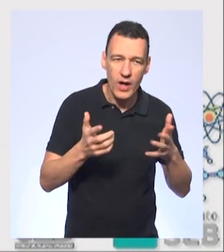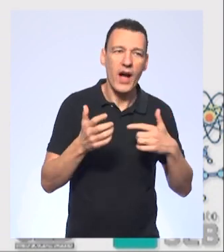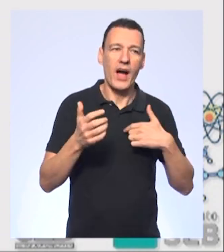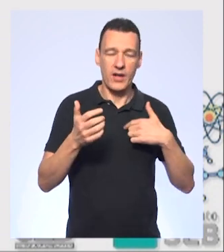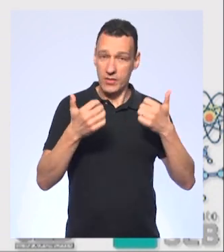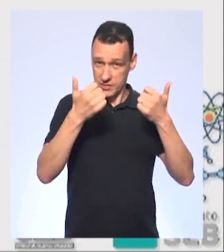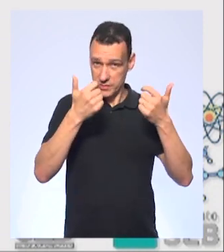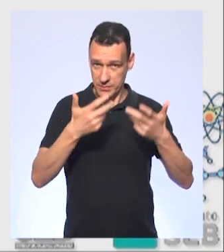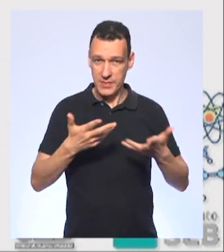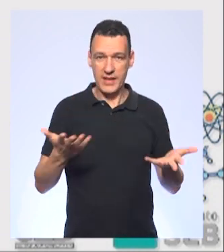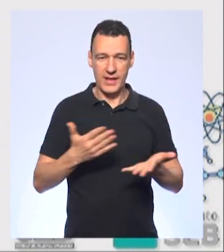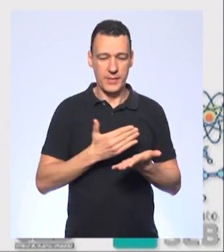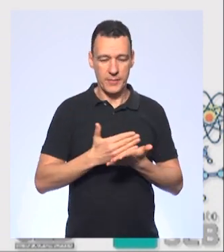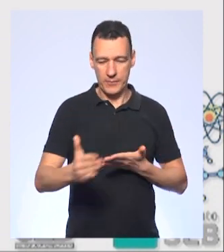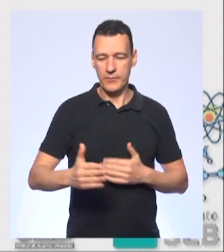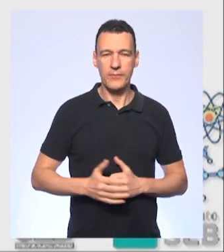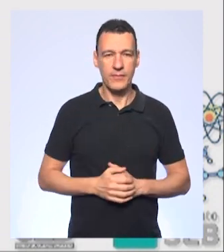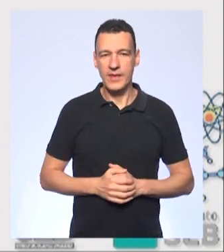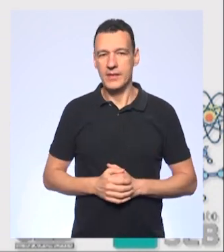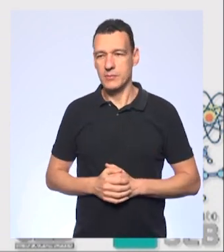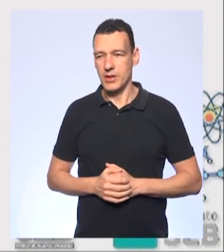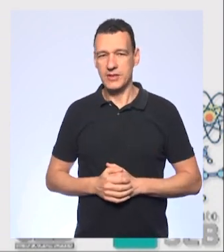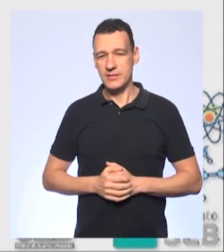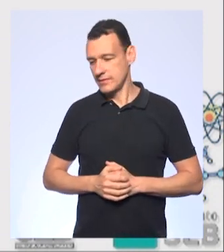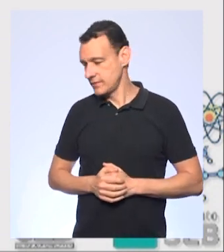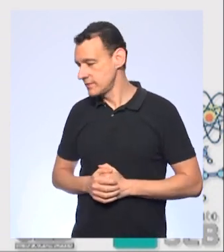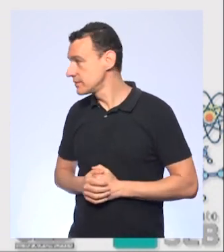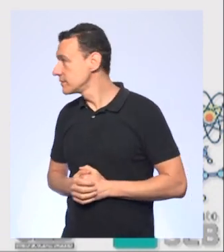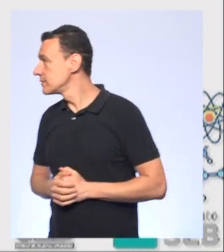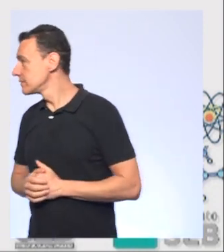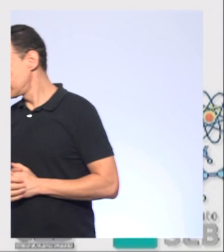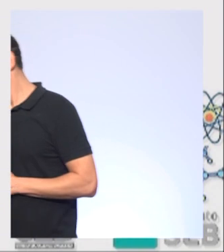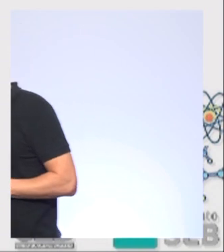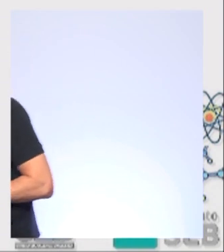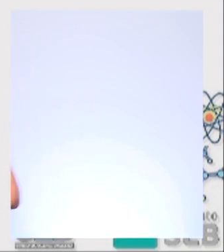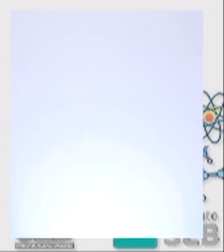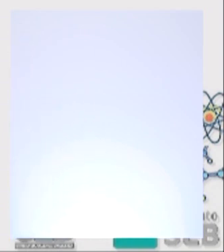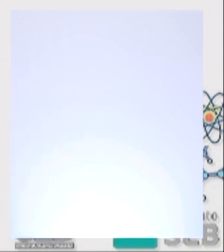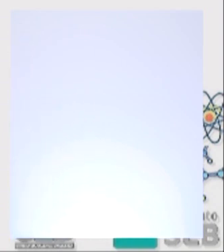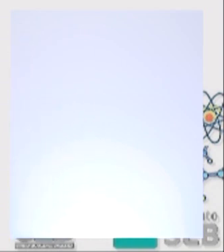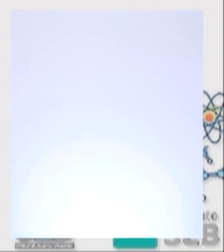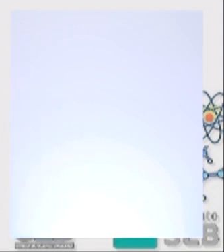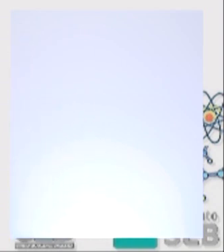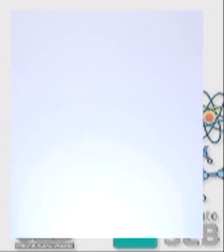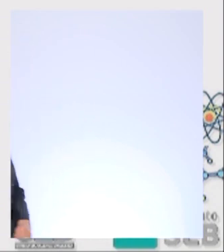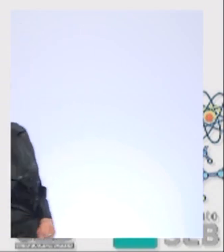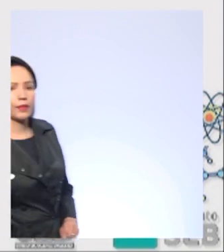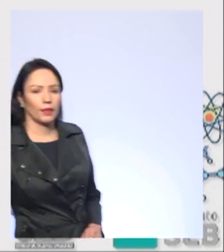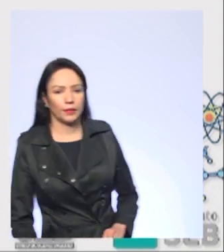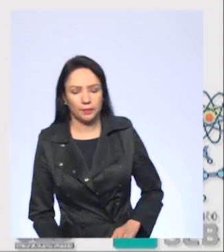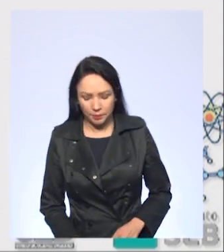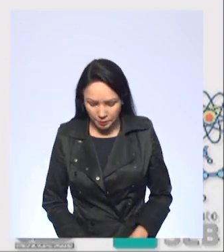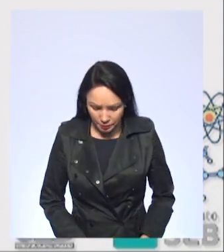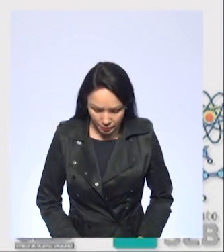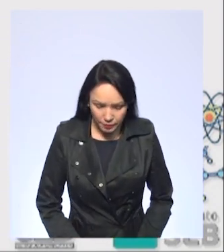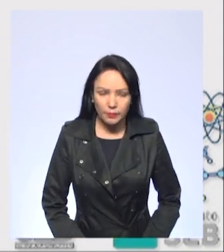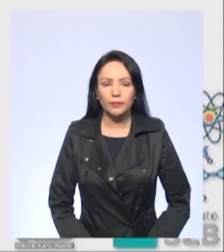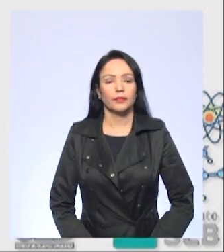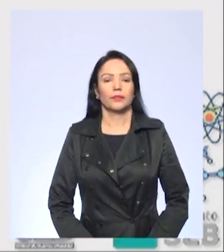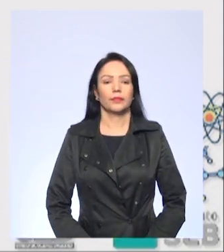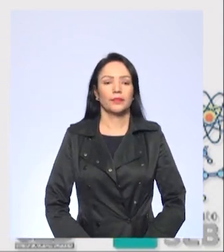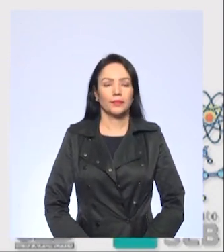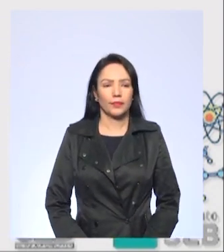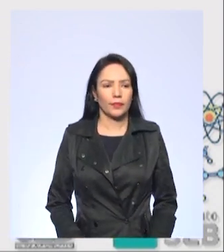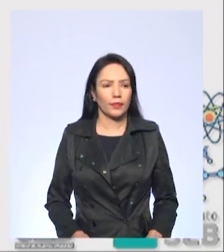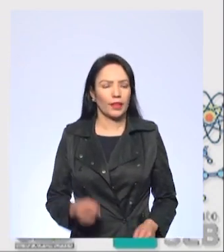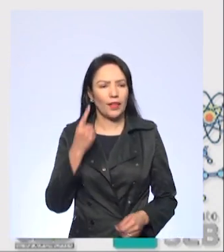quadrado tem os 4 lados iguais. Então, preenche aí, 4 lados iguais. Os 4 ângulos internos são de 90 graus, beleza?